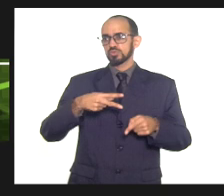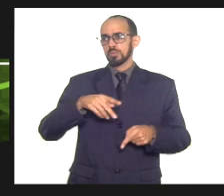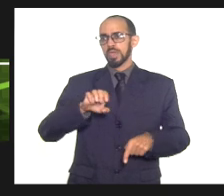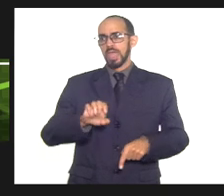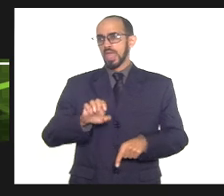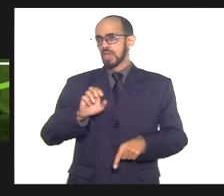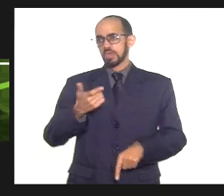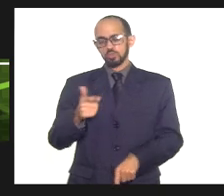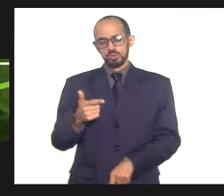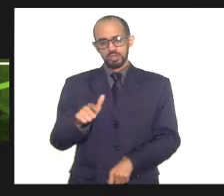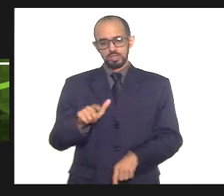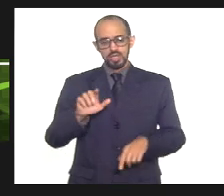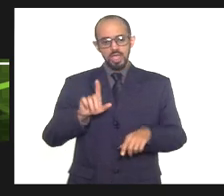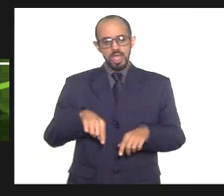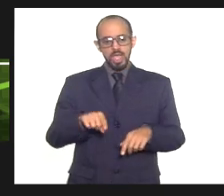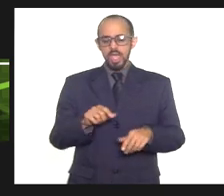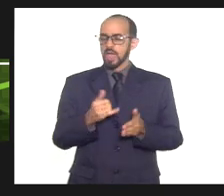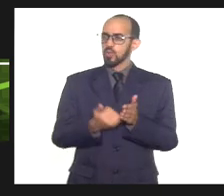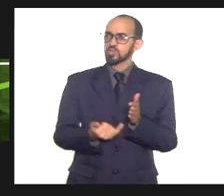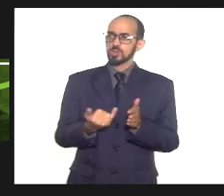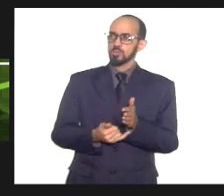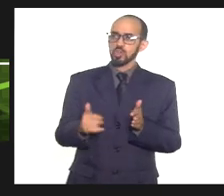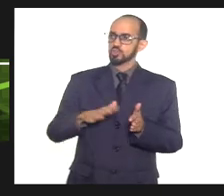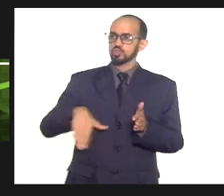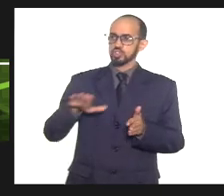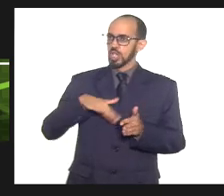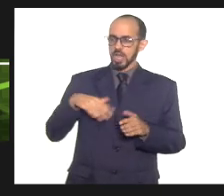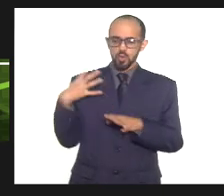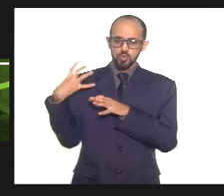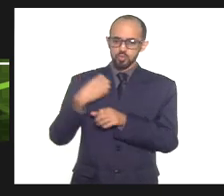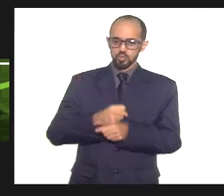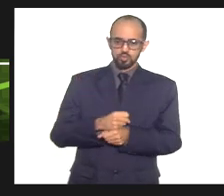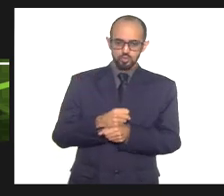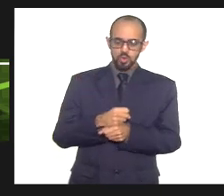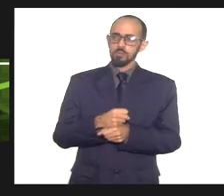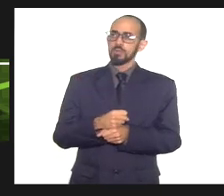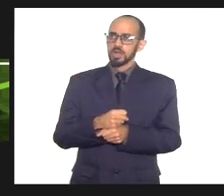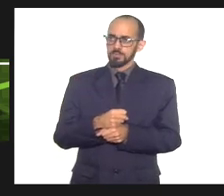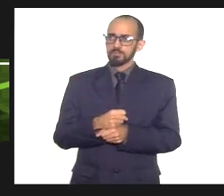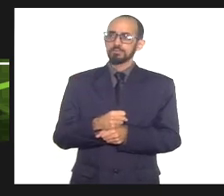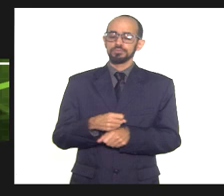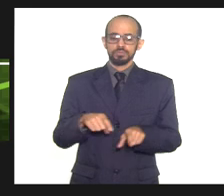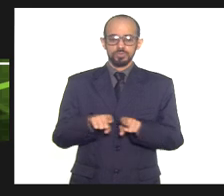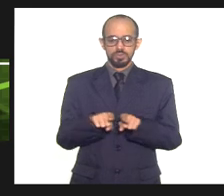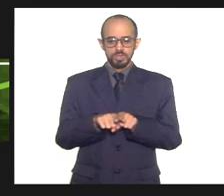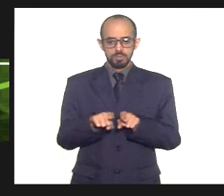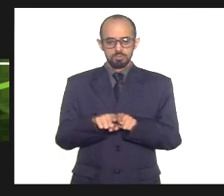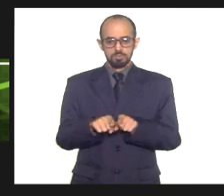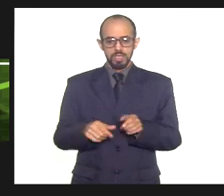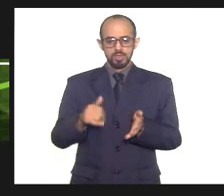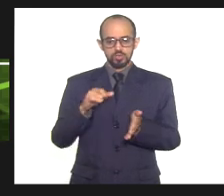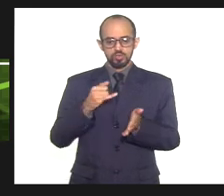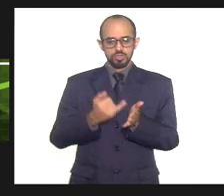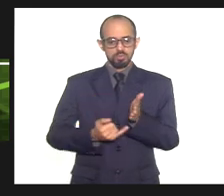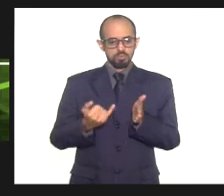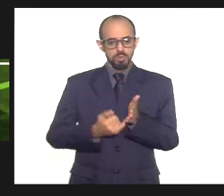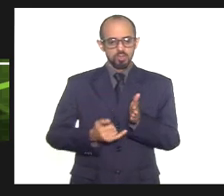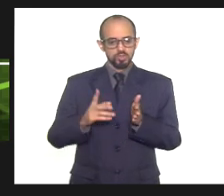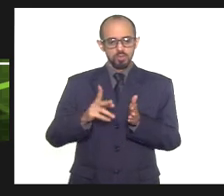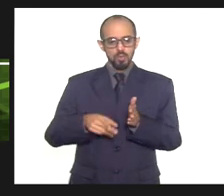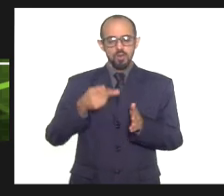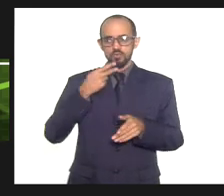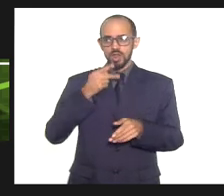carga tributária como um todo do projeto, inclusive tributações na fase de investimentos, como mencionei anteriormente.